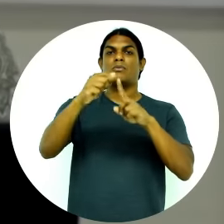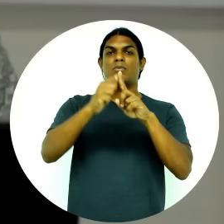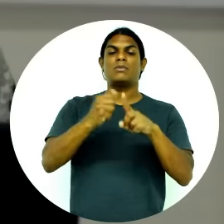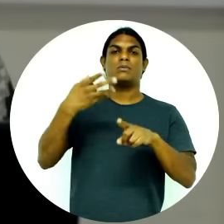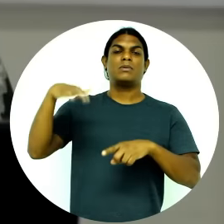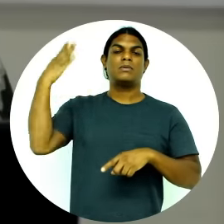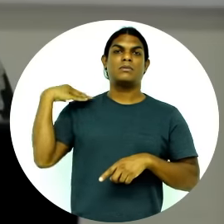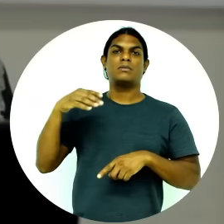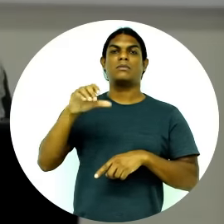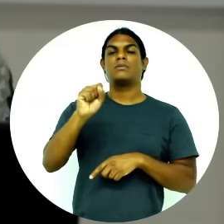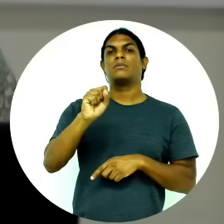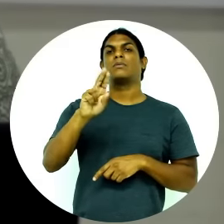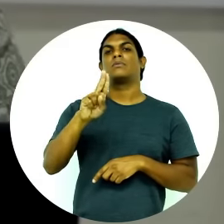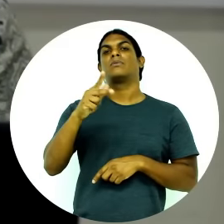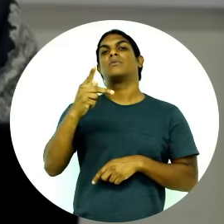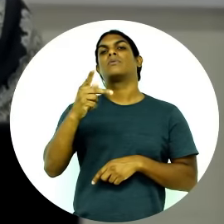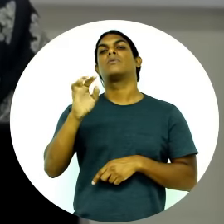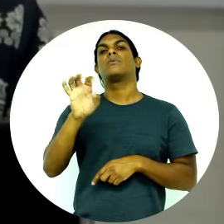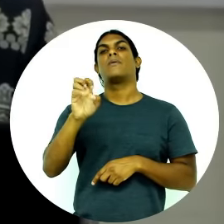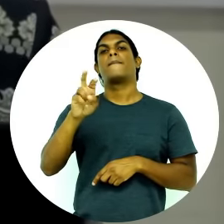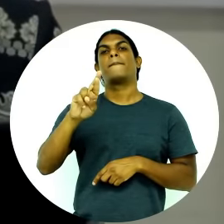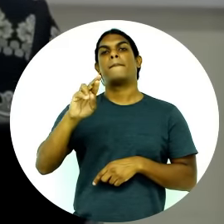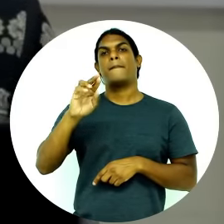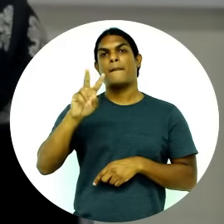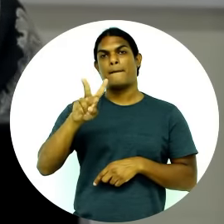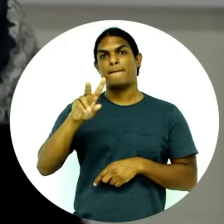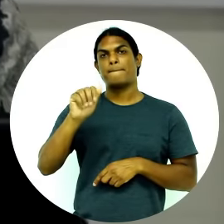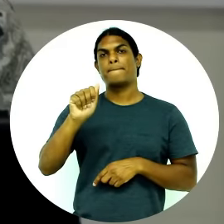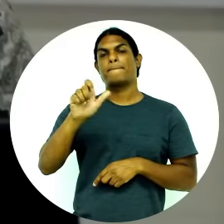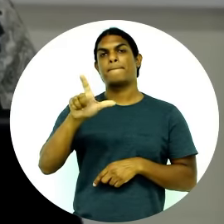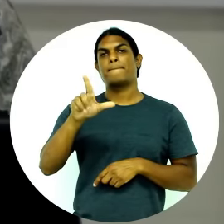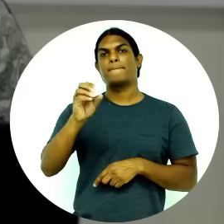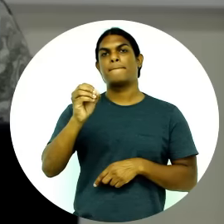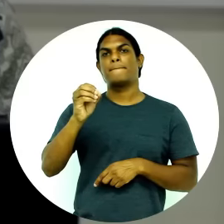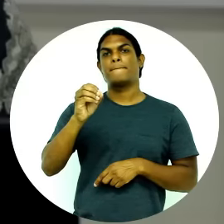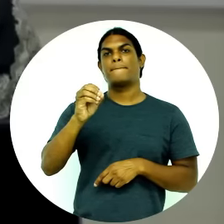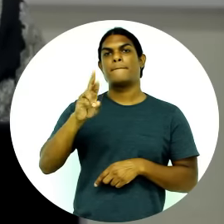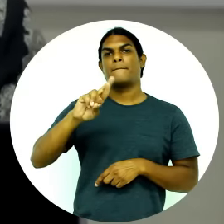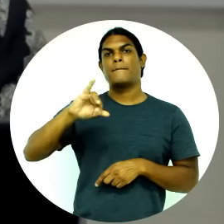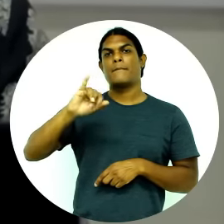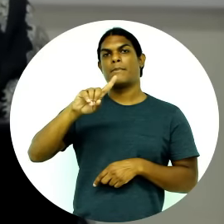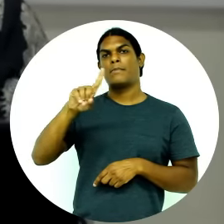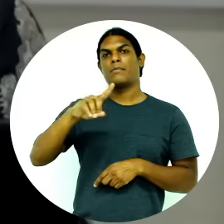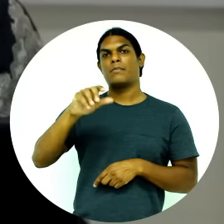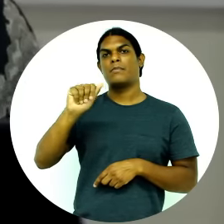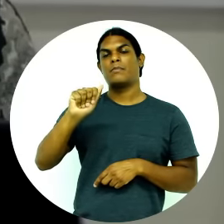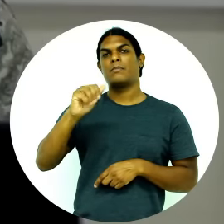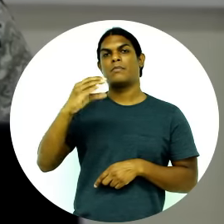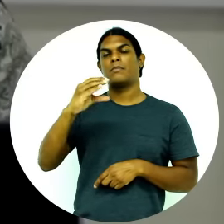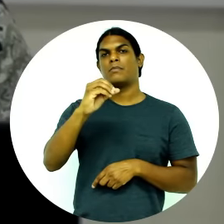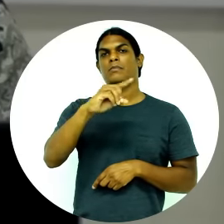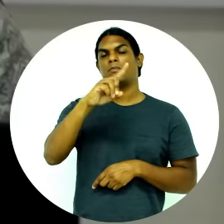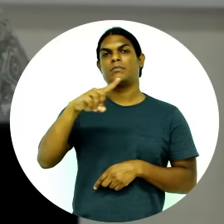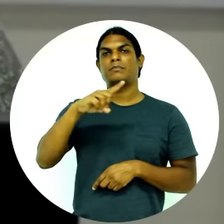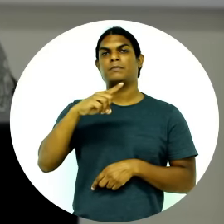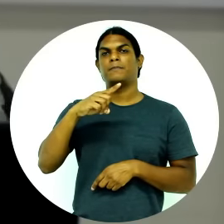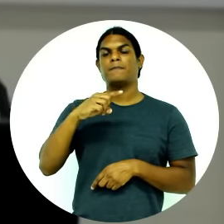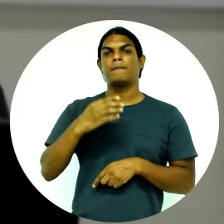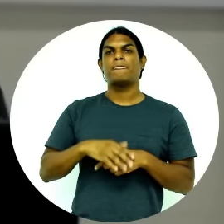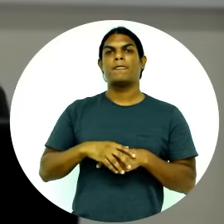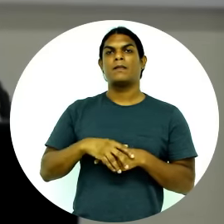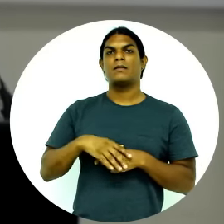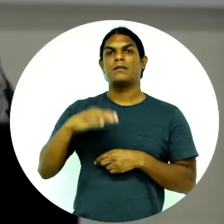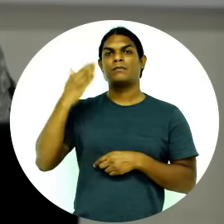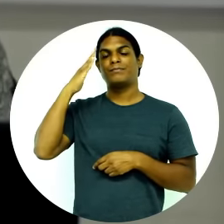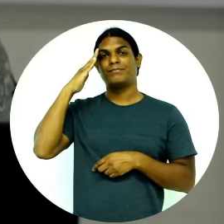de memória. Fixar apenas os últimos acontecimentos. Se a gente pensa que a avaliação de desempenho pode estar sendo realizada no período